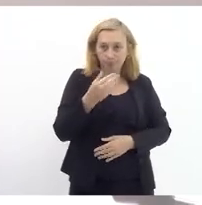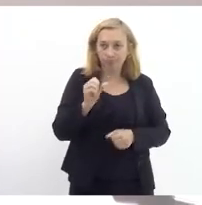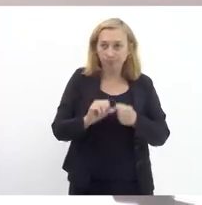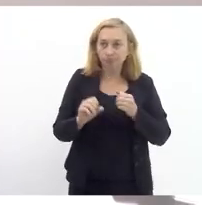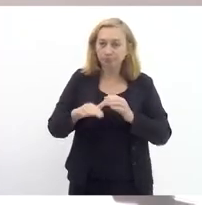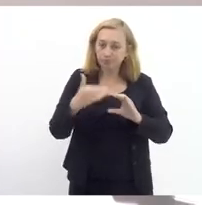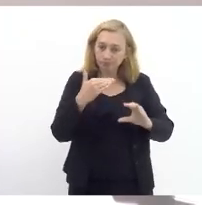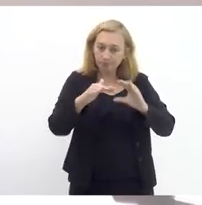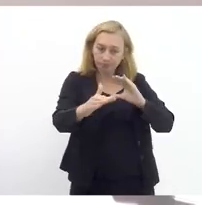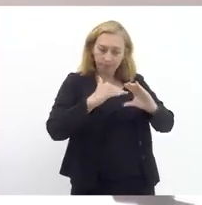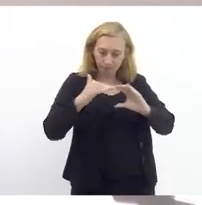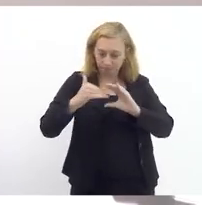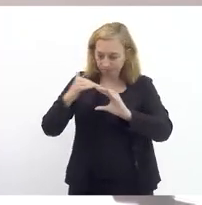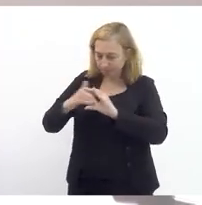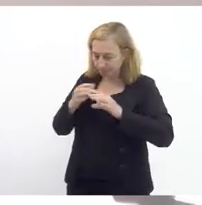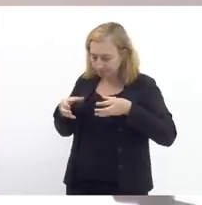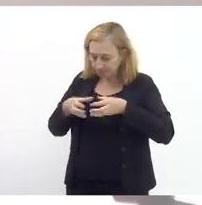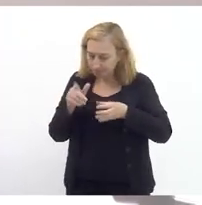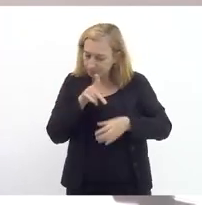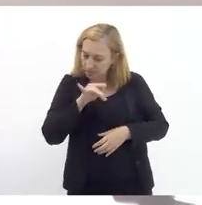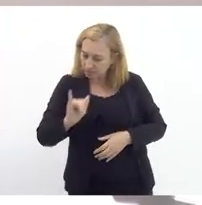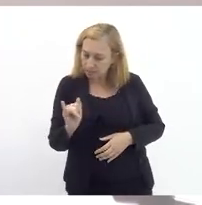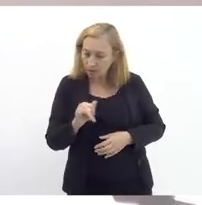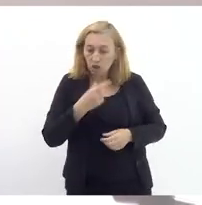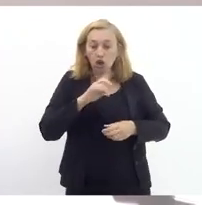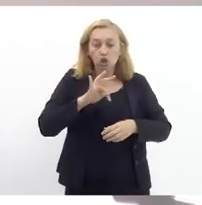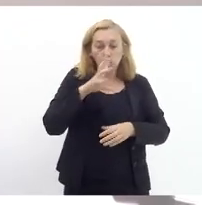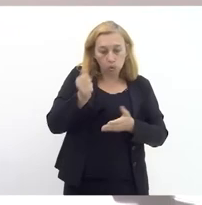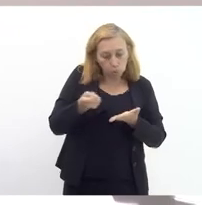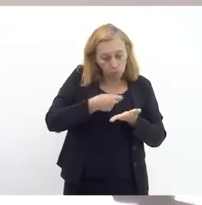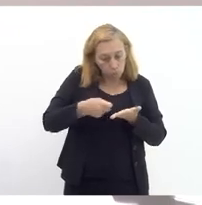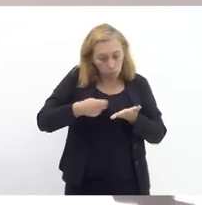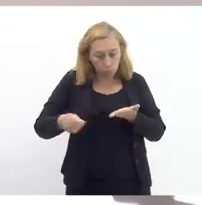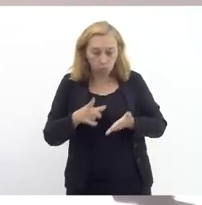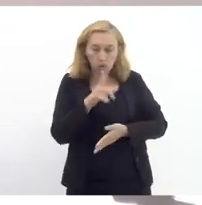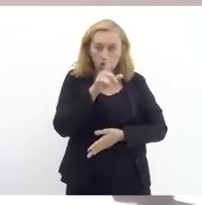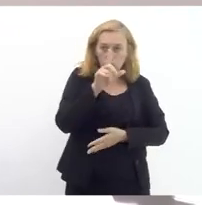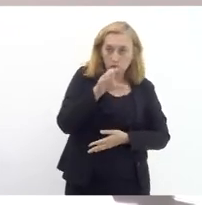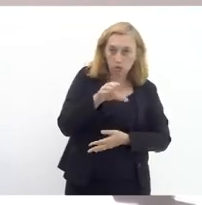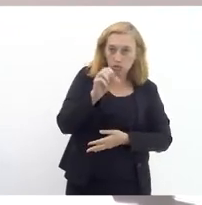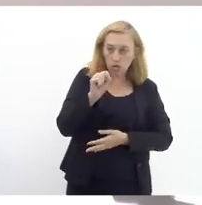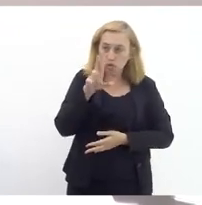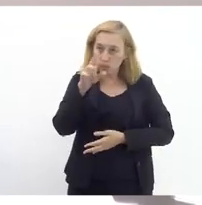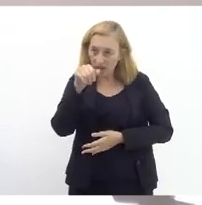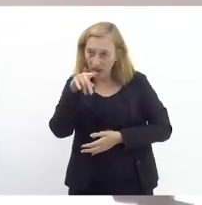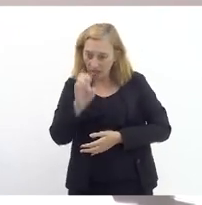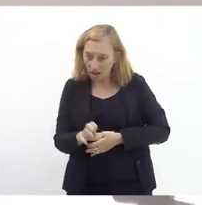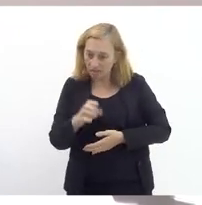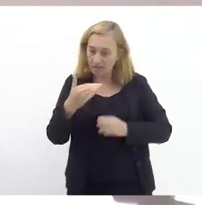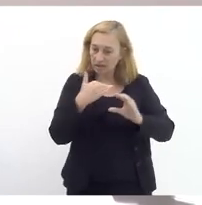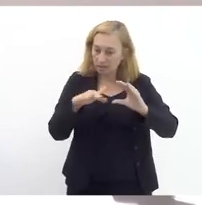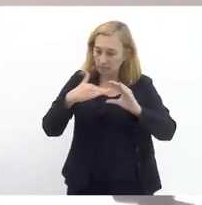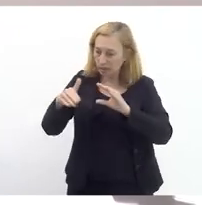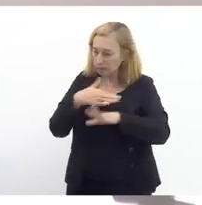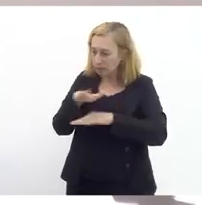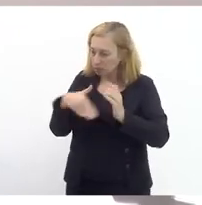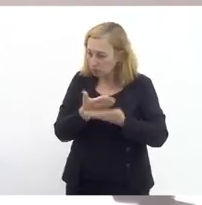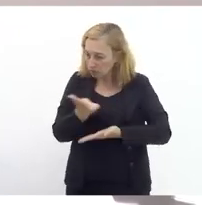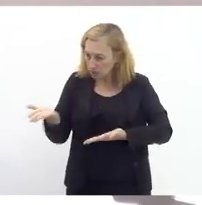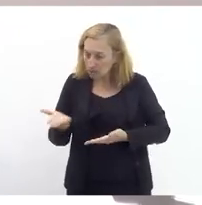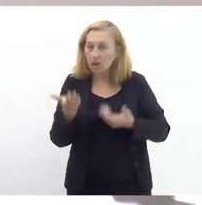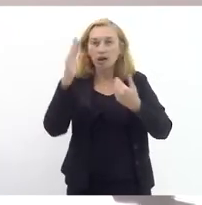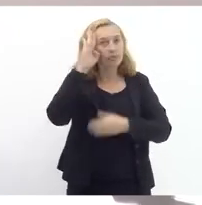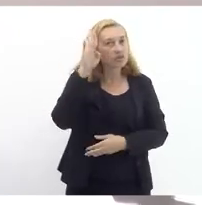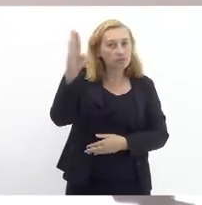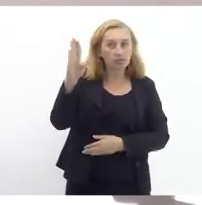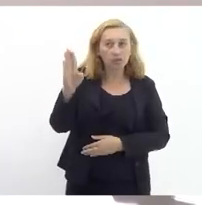ser encaminhadas à CPI. Tudo aquilo que foi anotado pela senhora Sueli vai ser encaminhado para todos os segmentos,